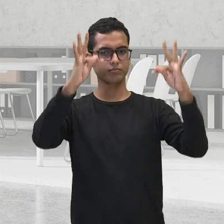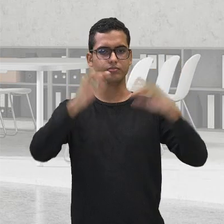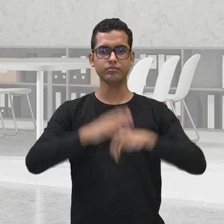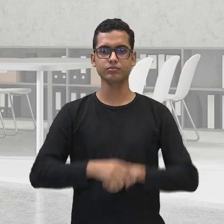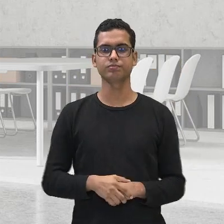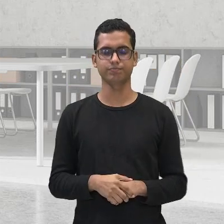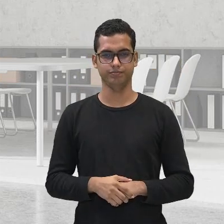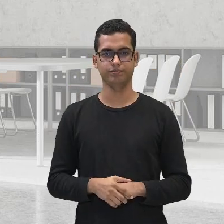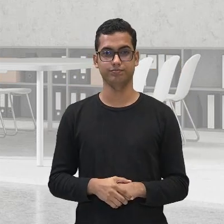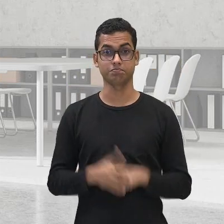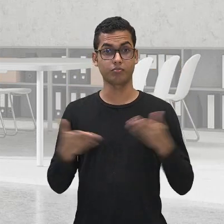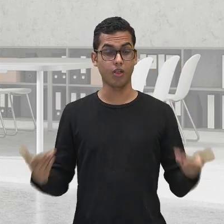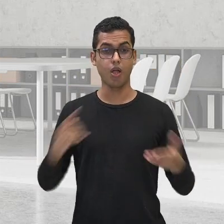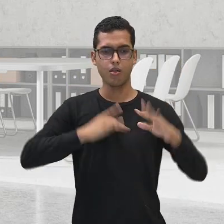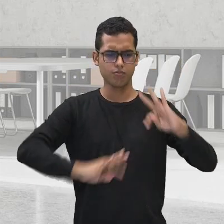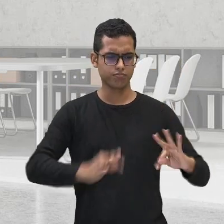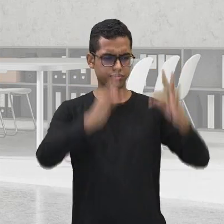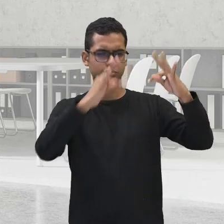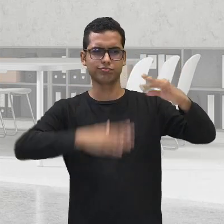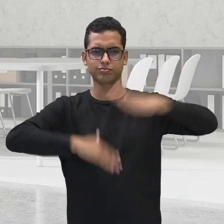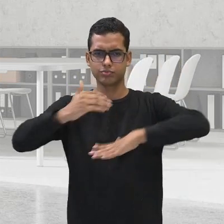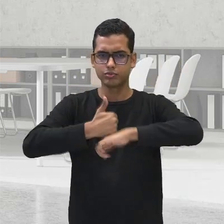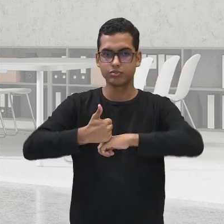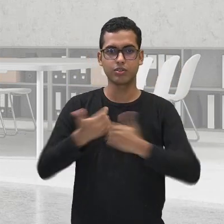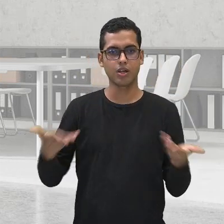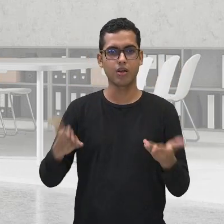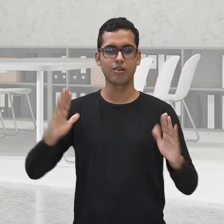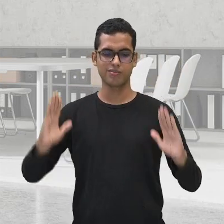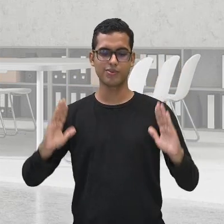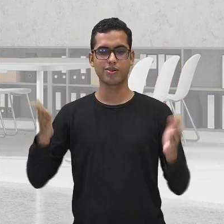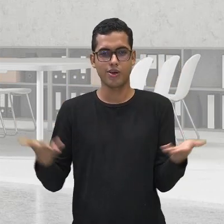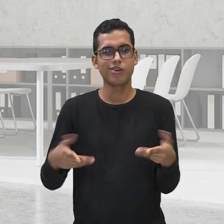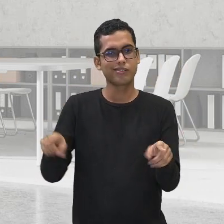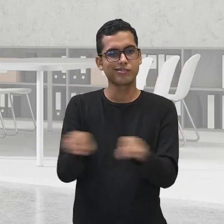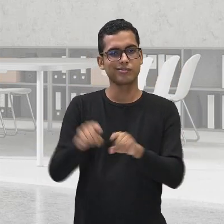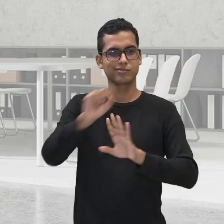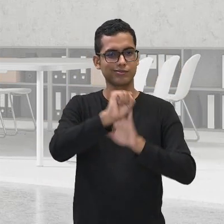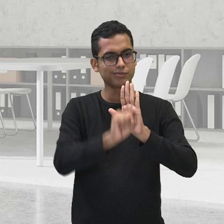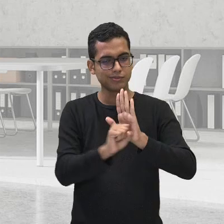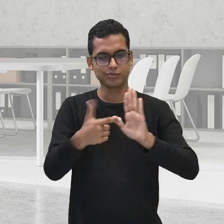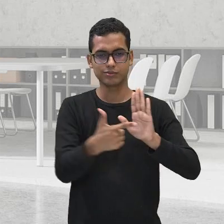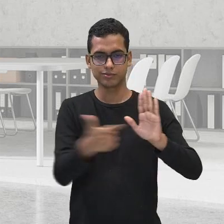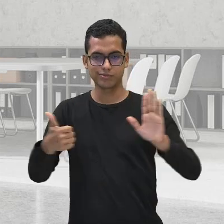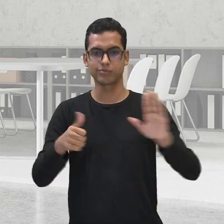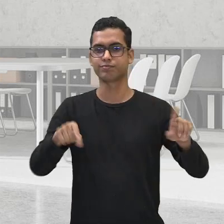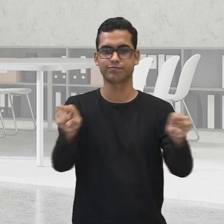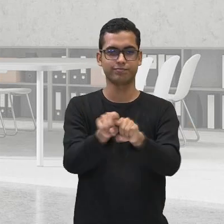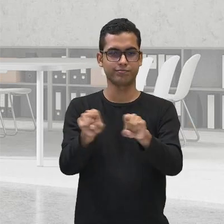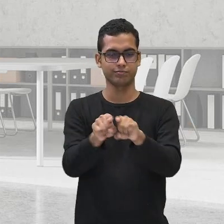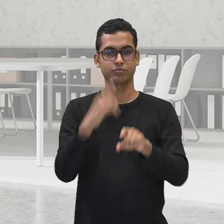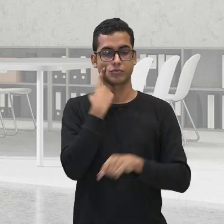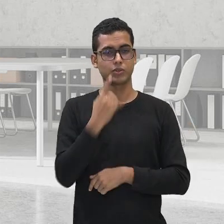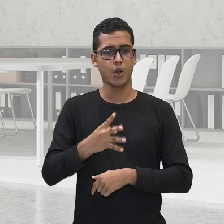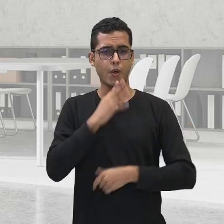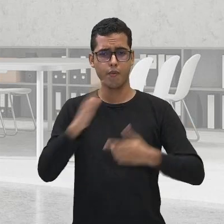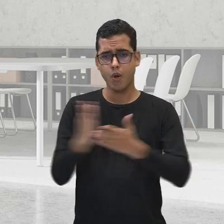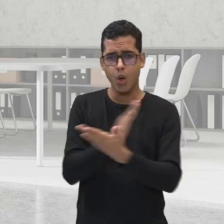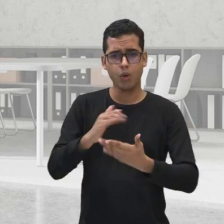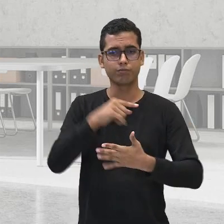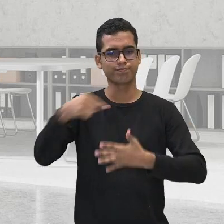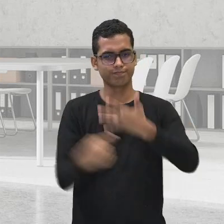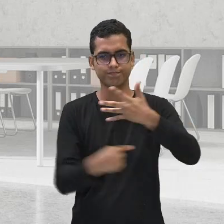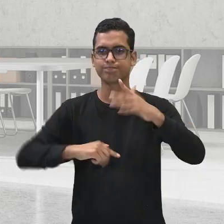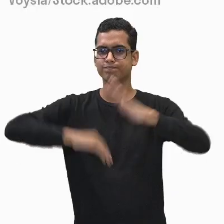São profissões super atuais, né, o século XXI. Vamos conhecer algumas delas.